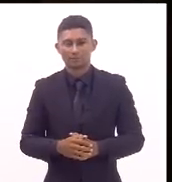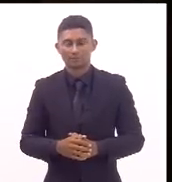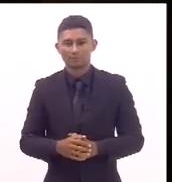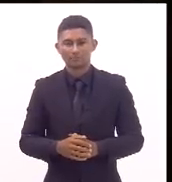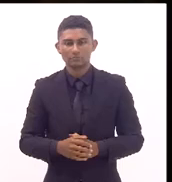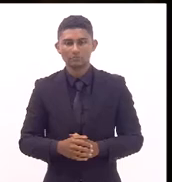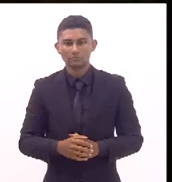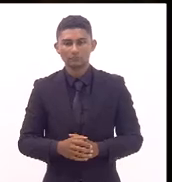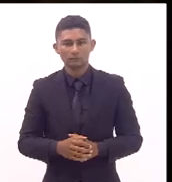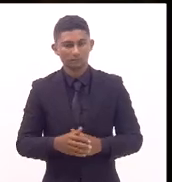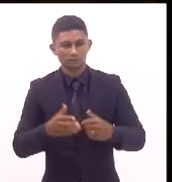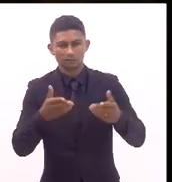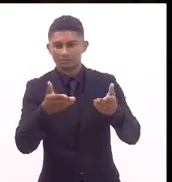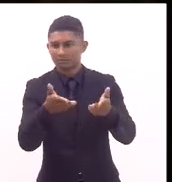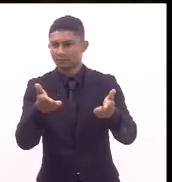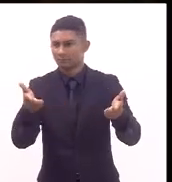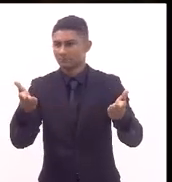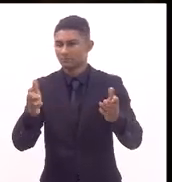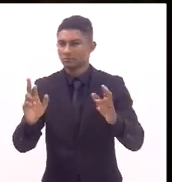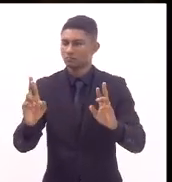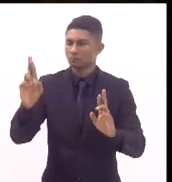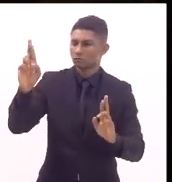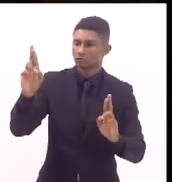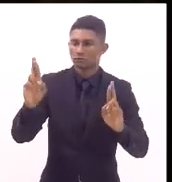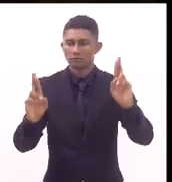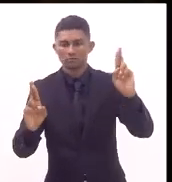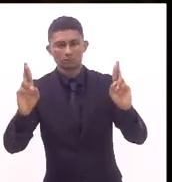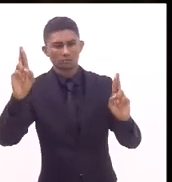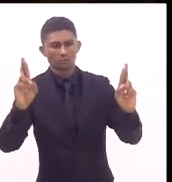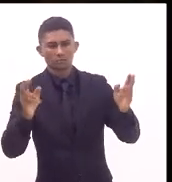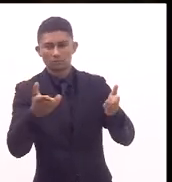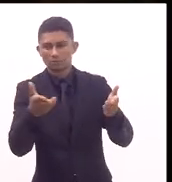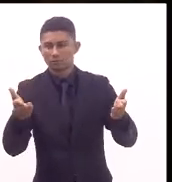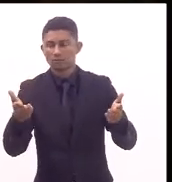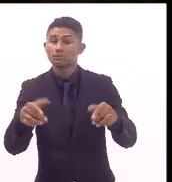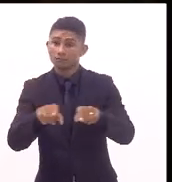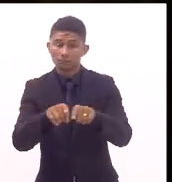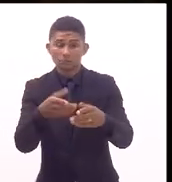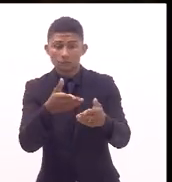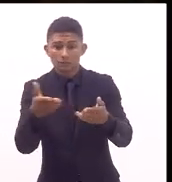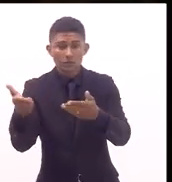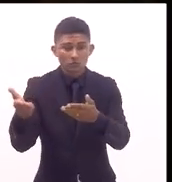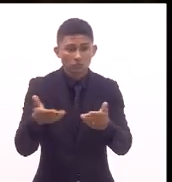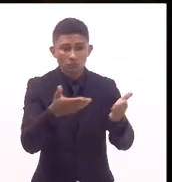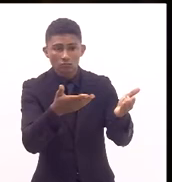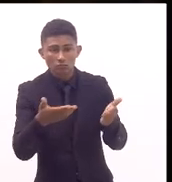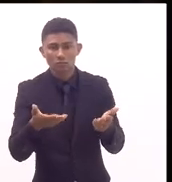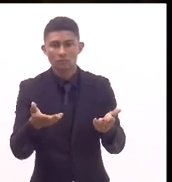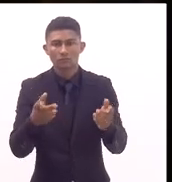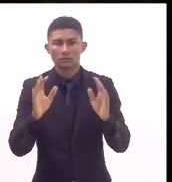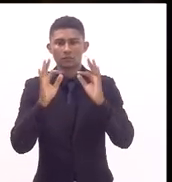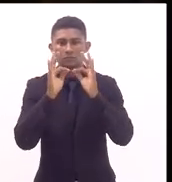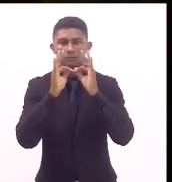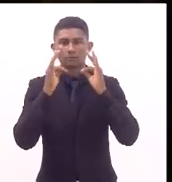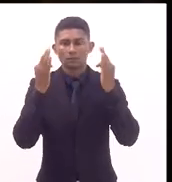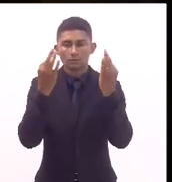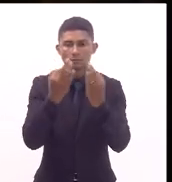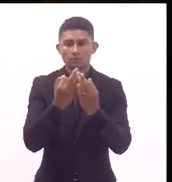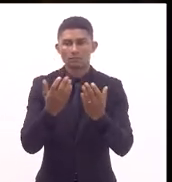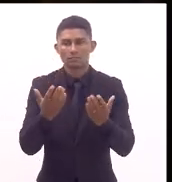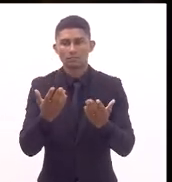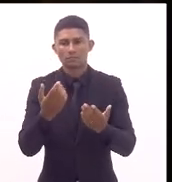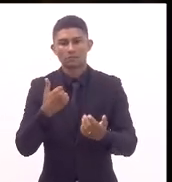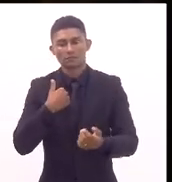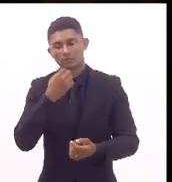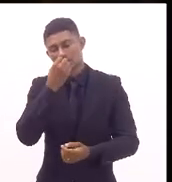a todos vocês autoridades convidados família o meu